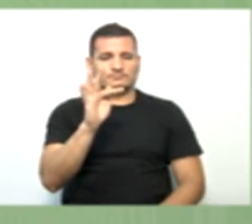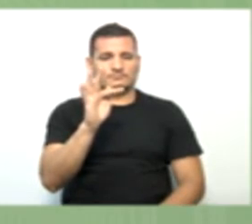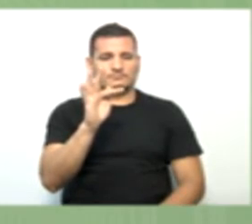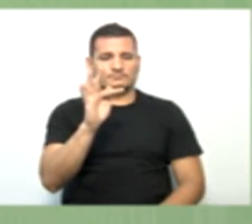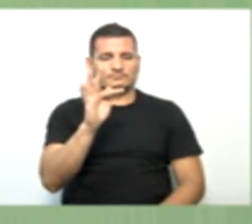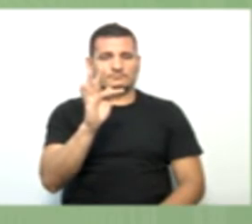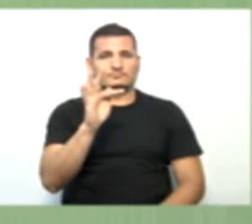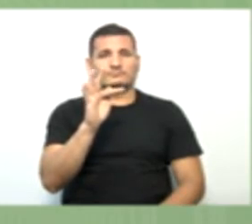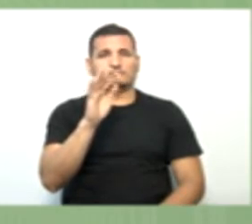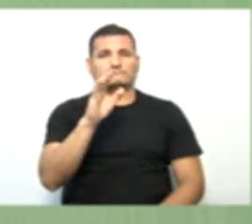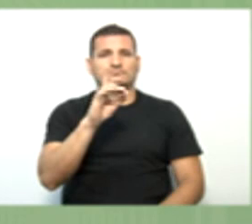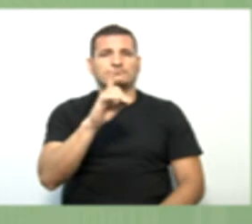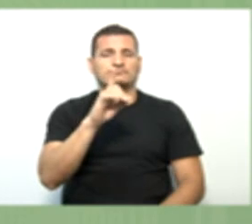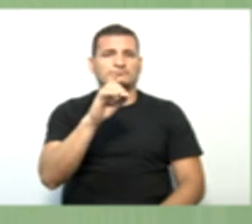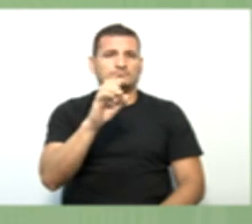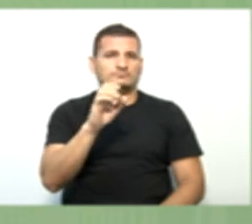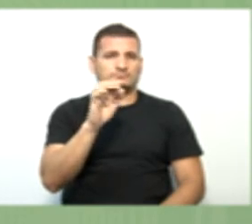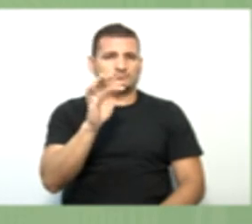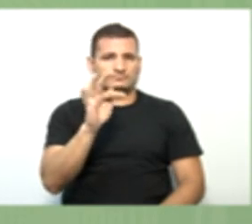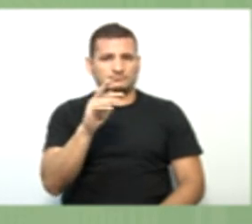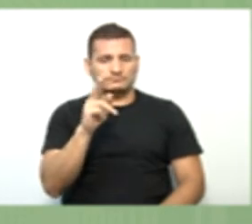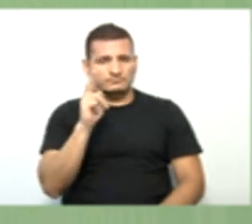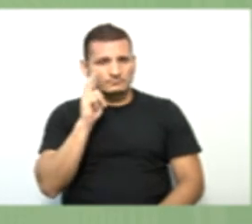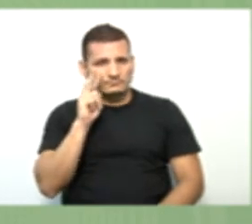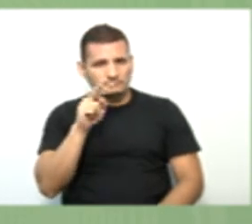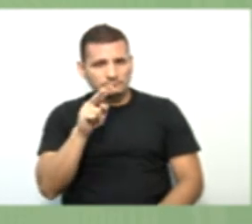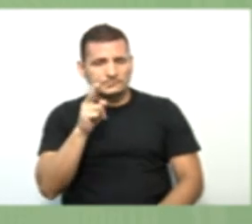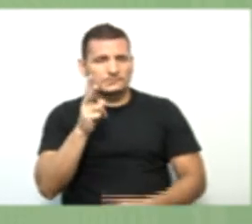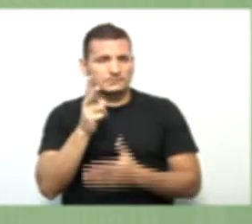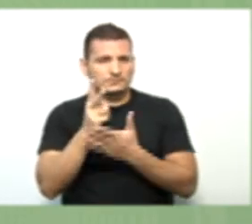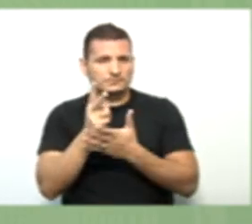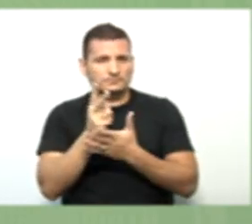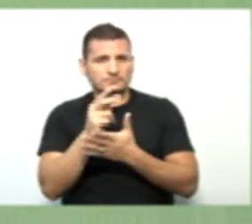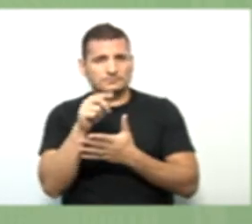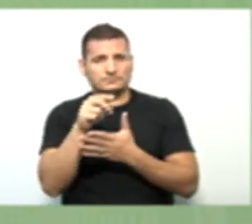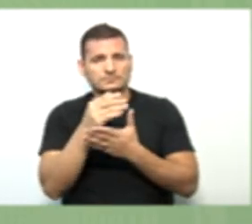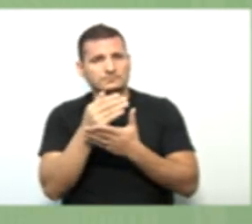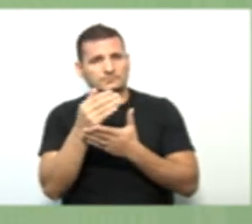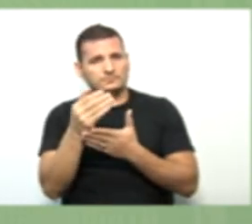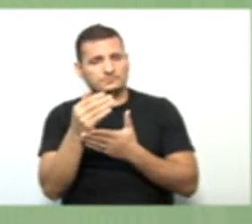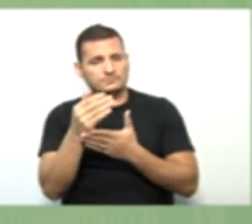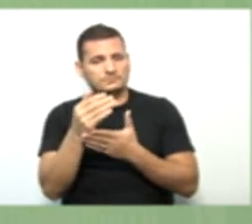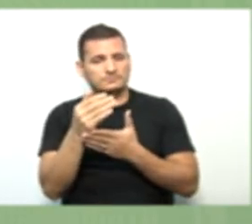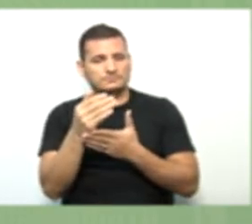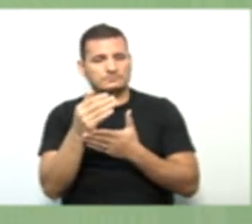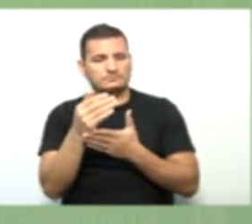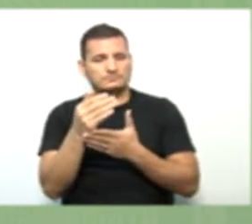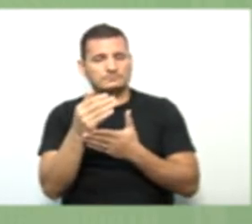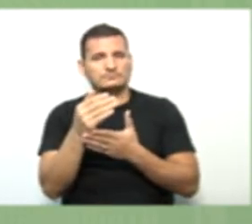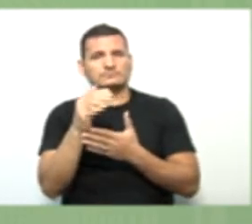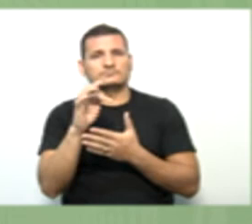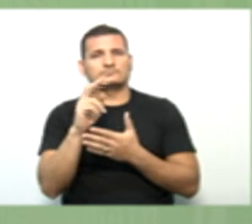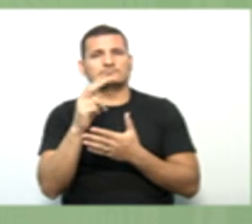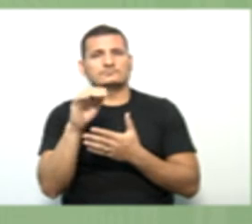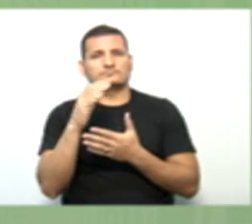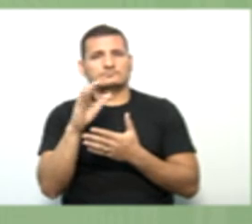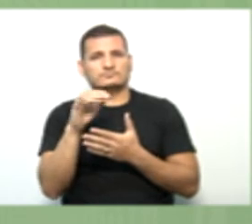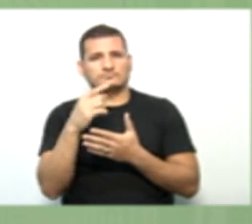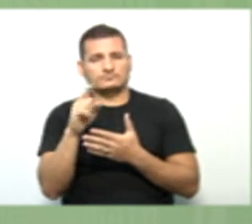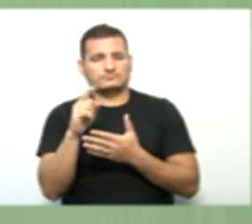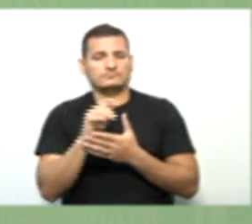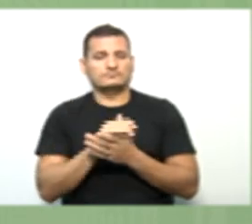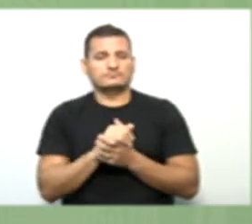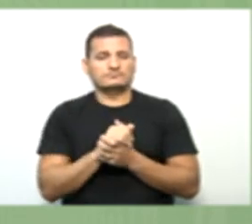palavra def, eu tenho que ter em mente que vai iniciar a definição de uma função. Aí nós temos o nome